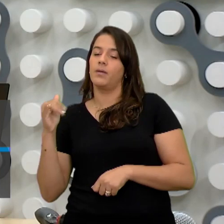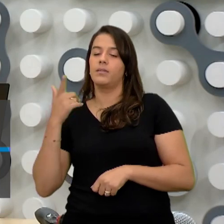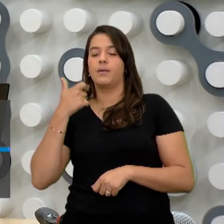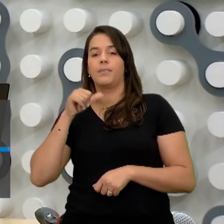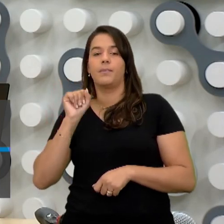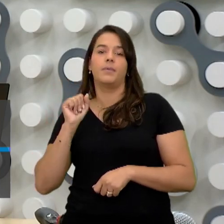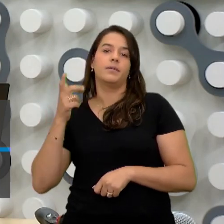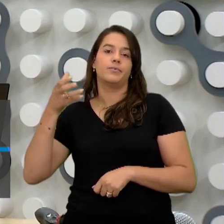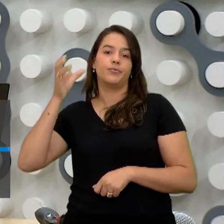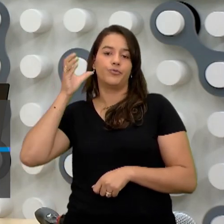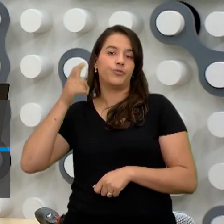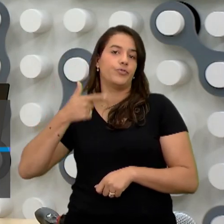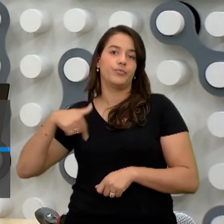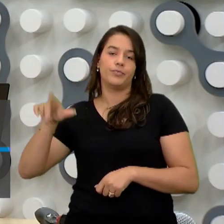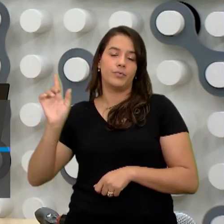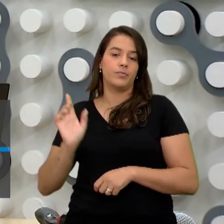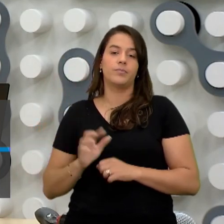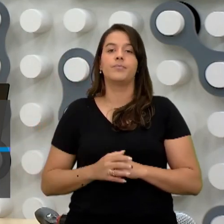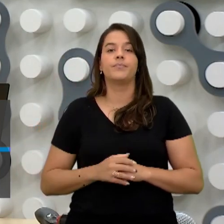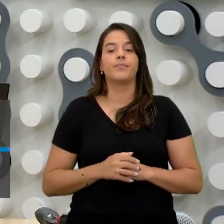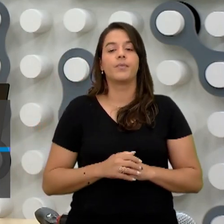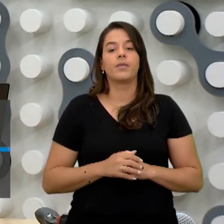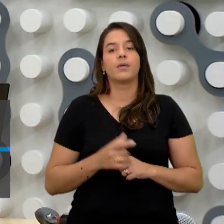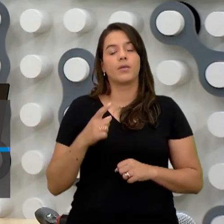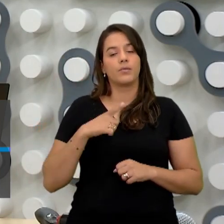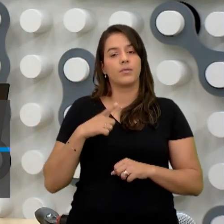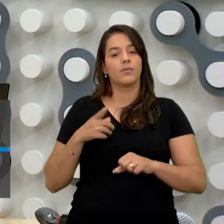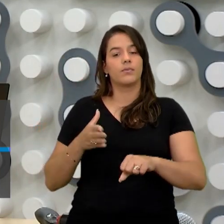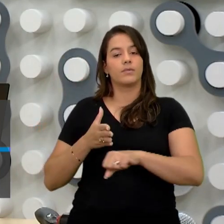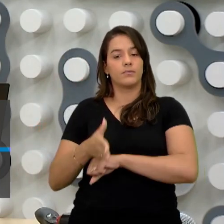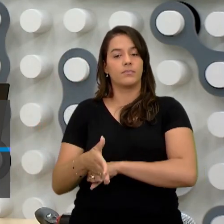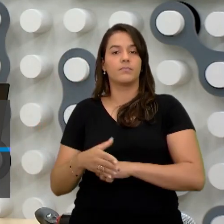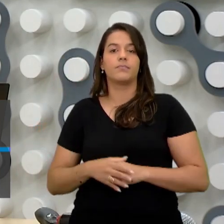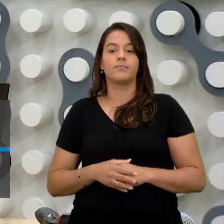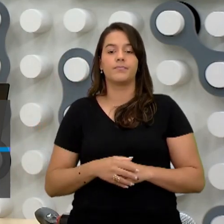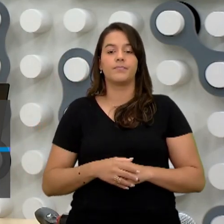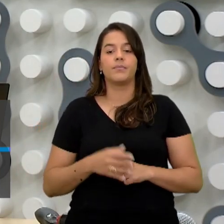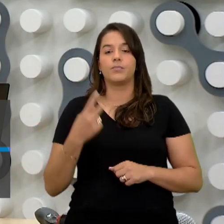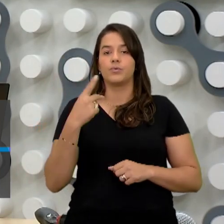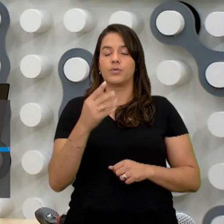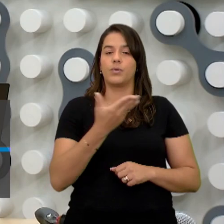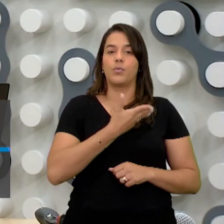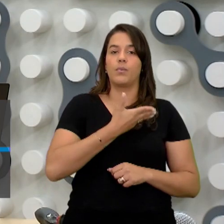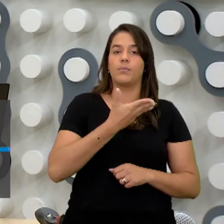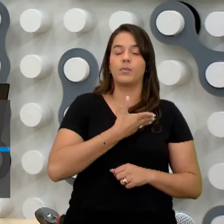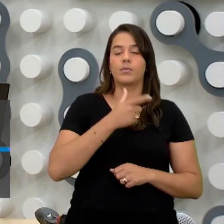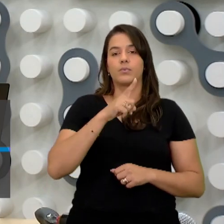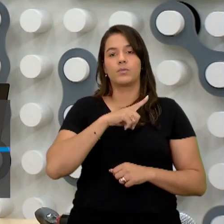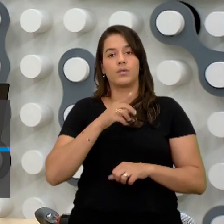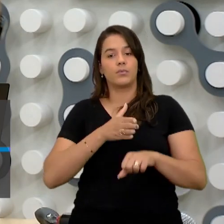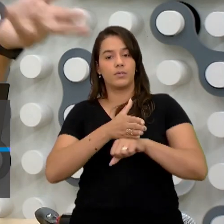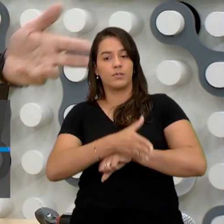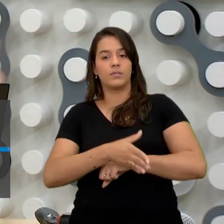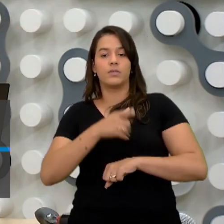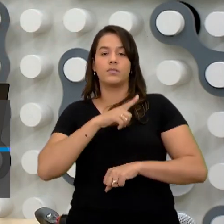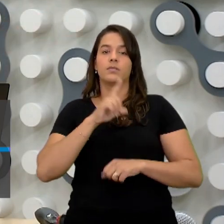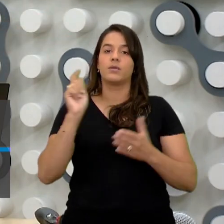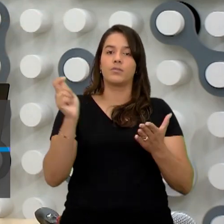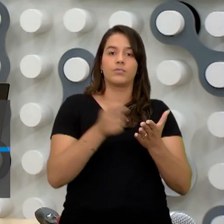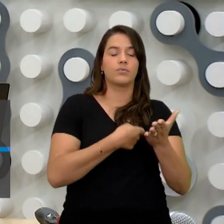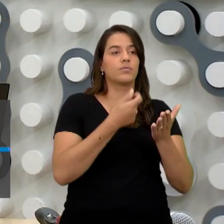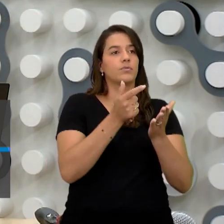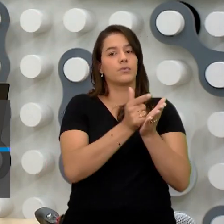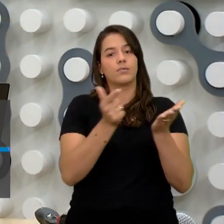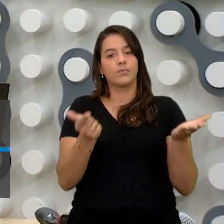mãe, ou de um tio, de uma tia, de um padrinho, do vizinho. Eu tenho acesso a esse. O seu amigo tem acesso a alguém que tem assinatura de jornal,